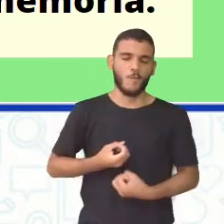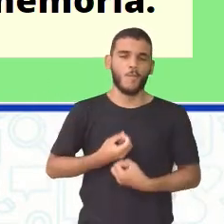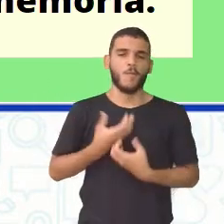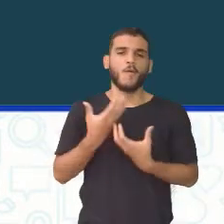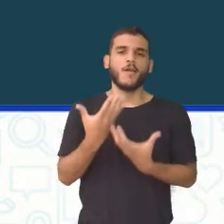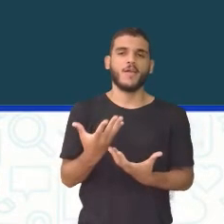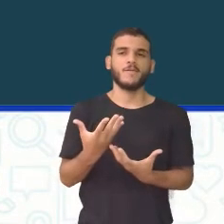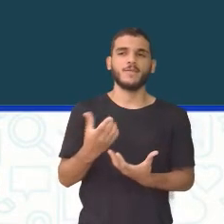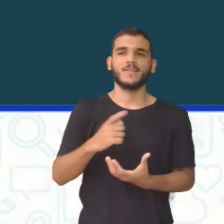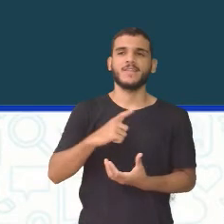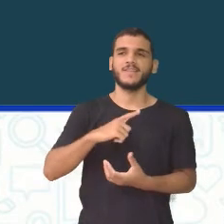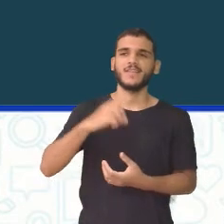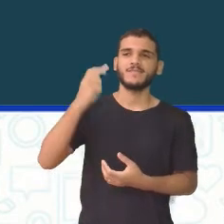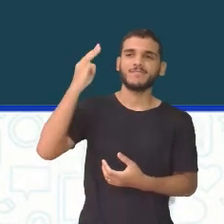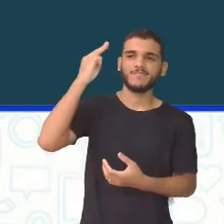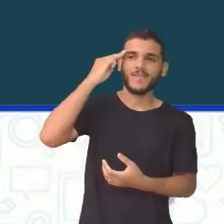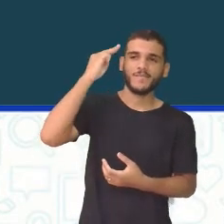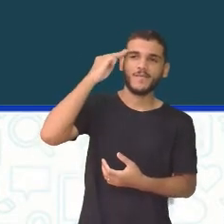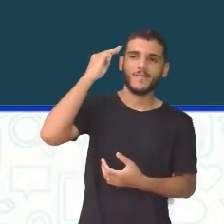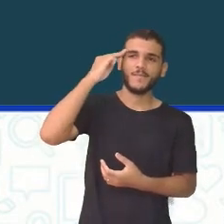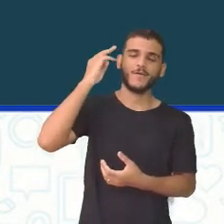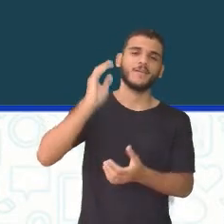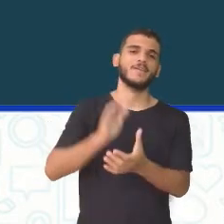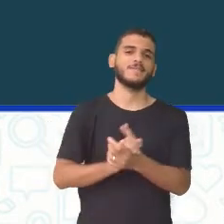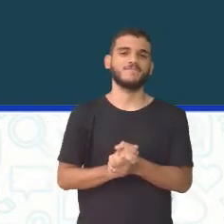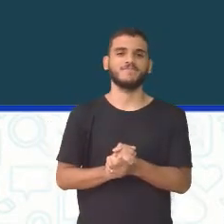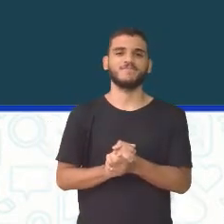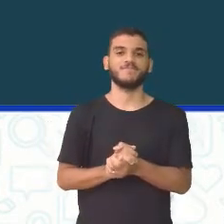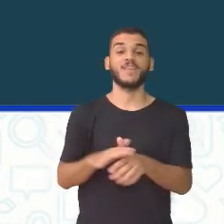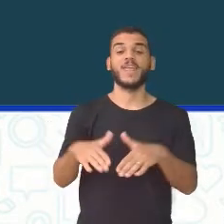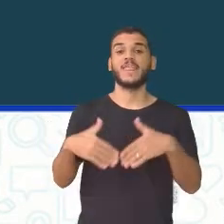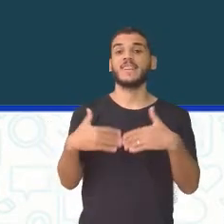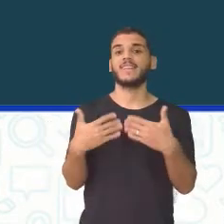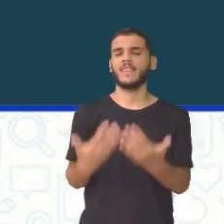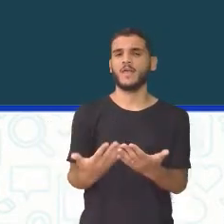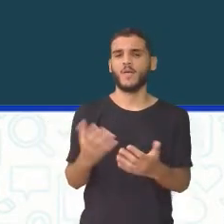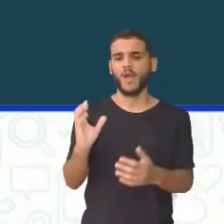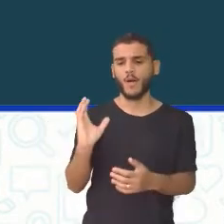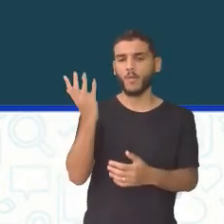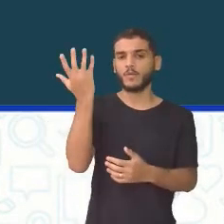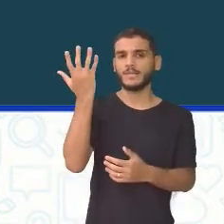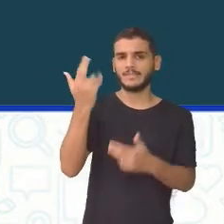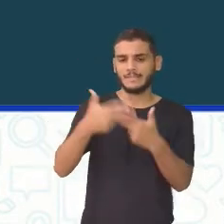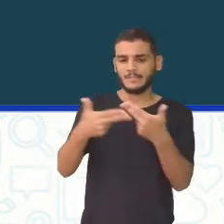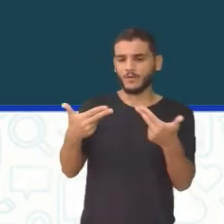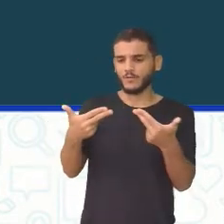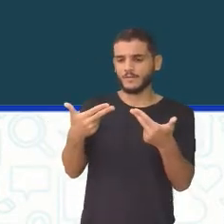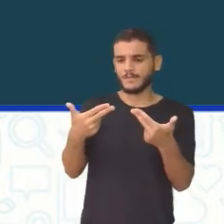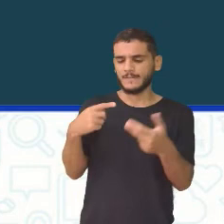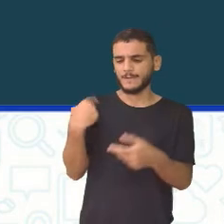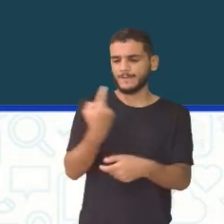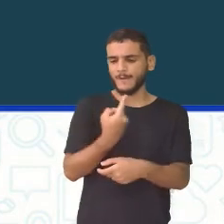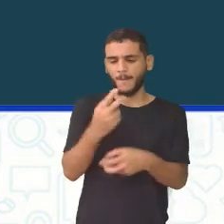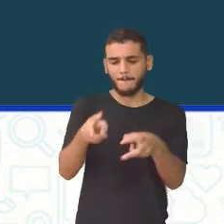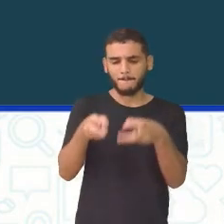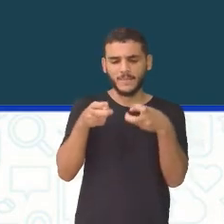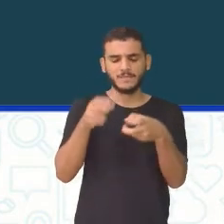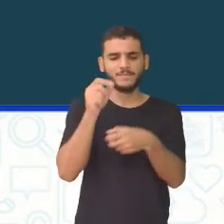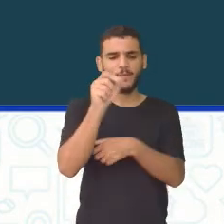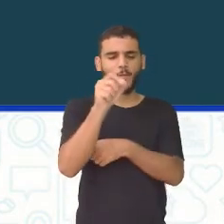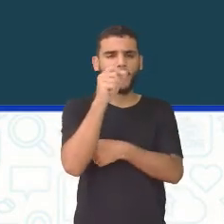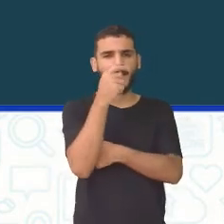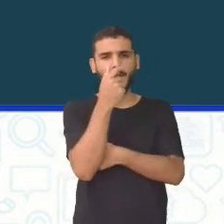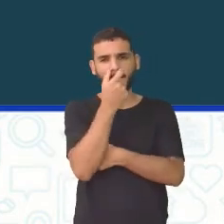na memória. E quando vemos acontecer alguma coisa parecida com o que está registrado em um